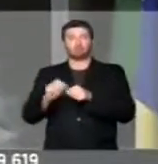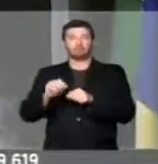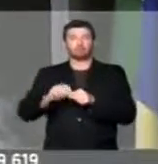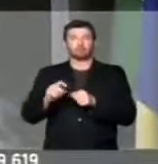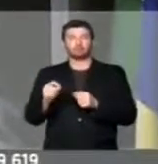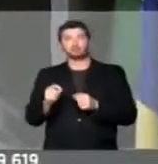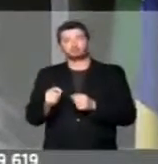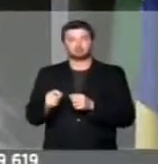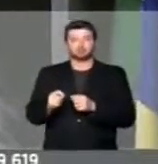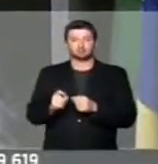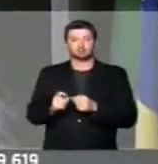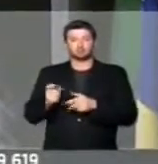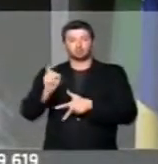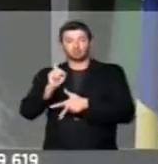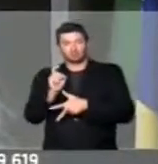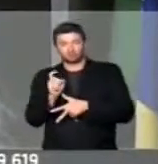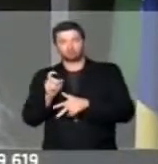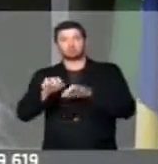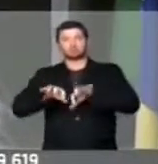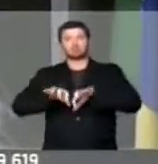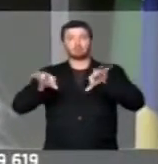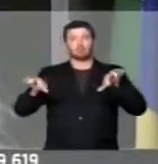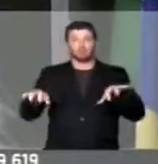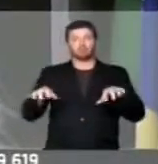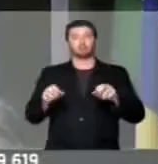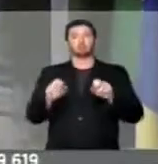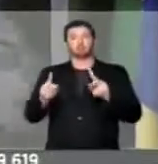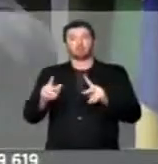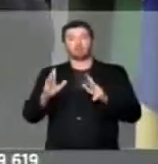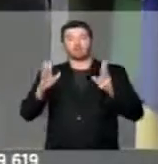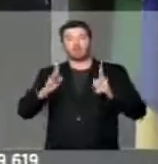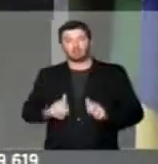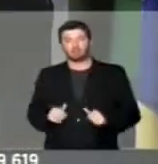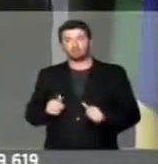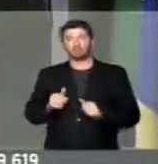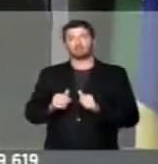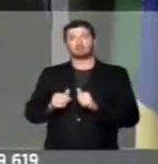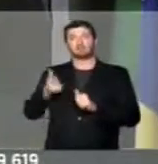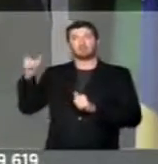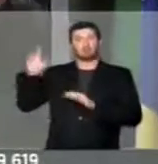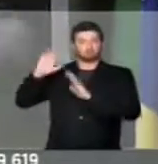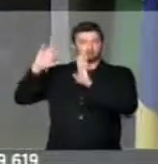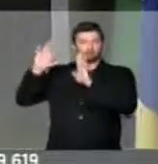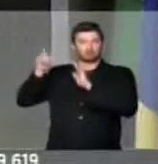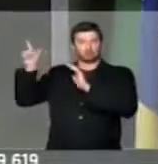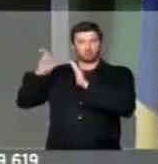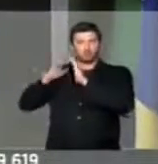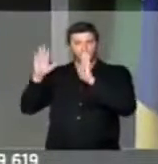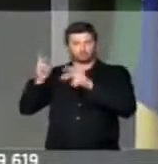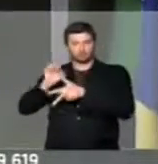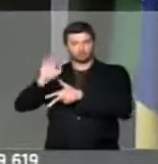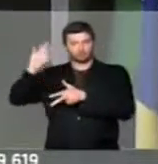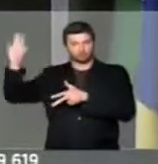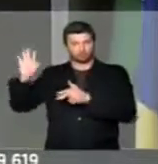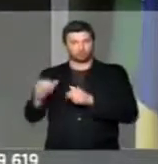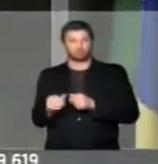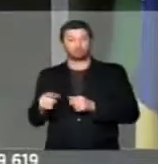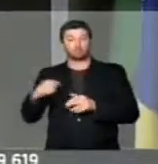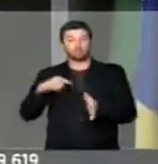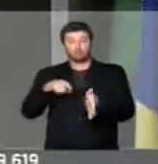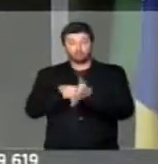neste executivo a separação do tietê e limpeza na outra casa e fiz um levantamento detalhado